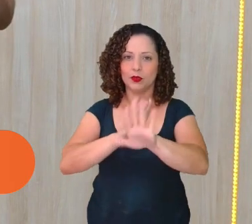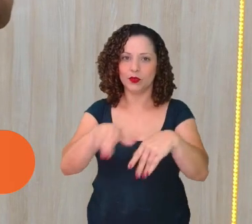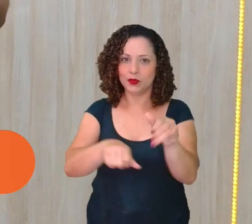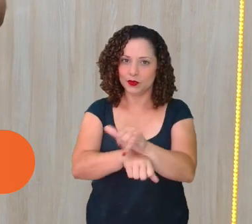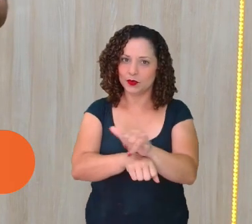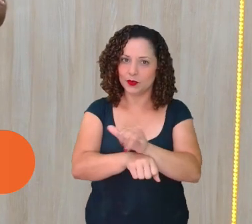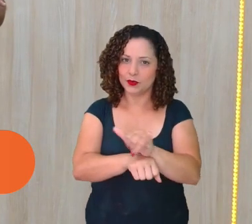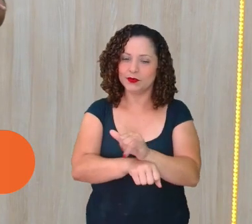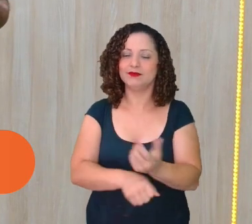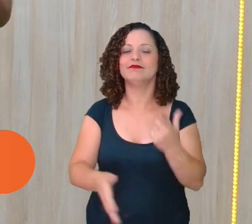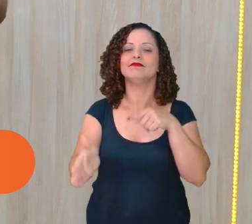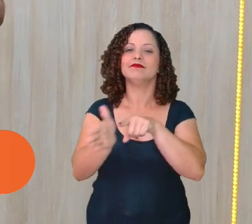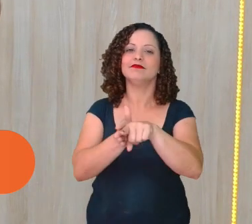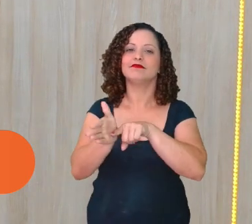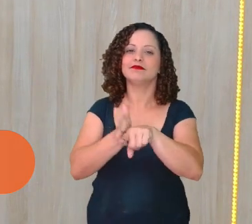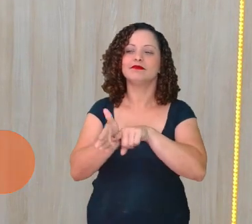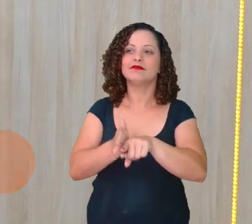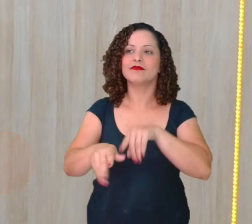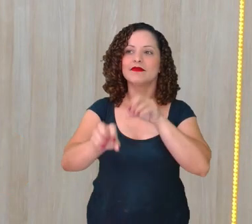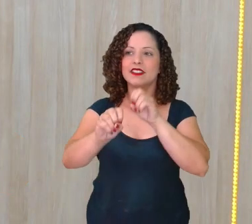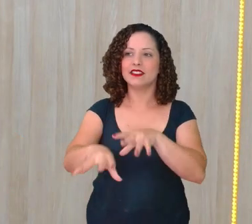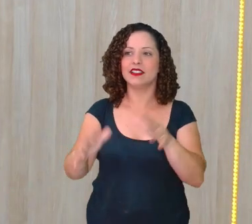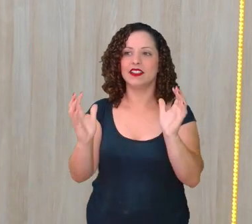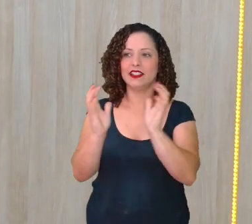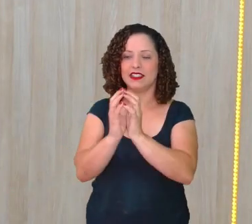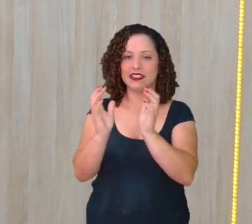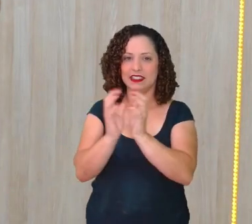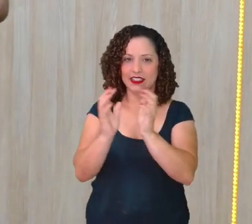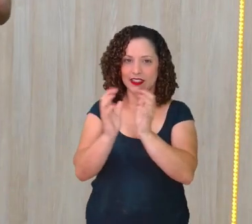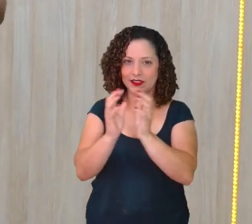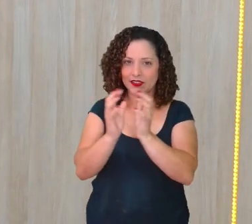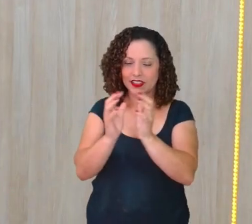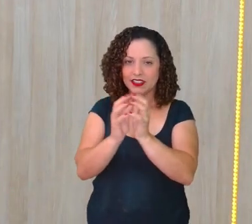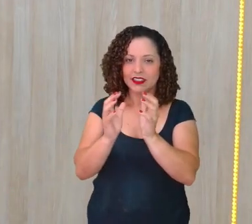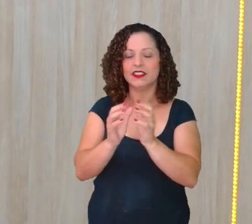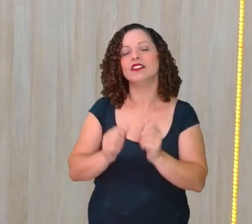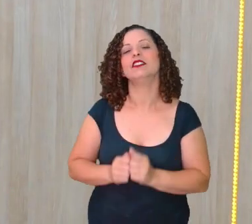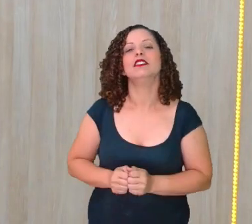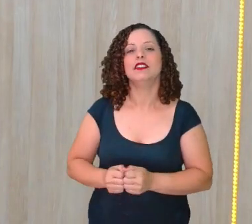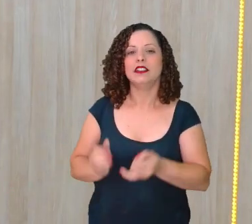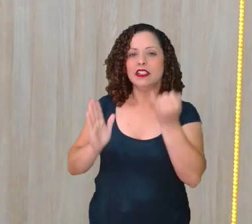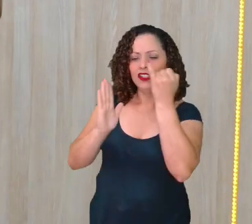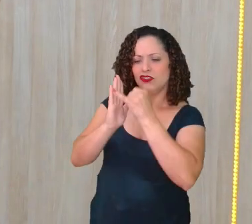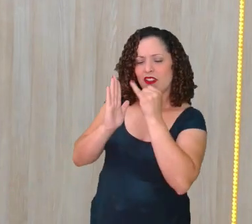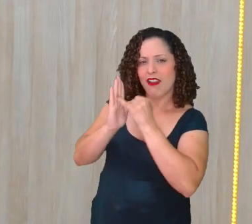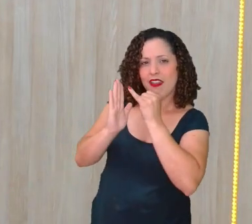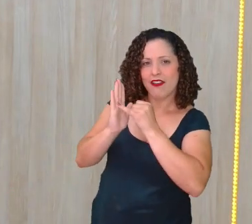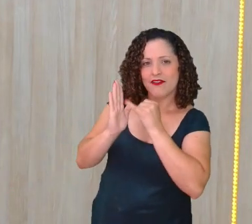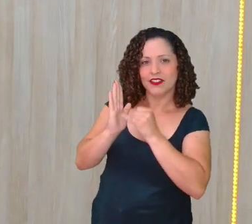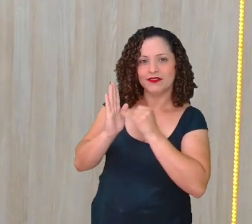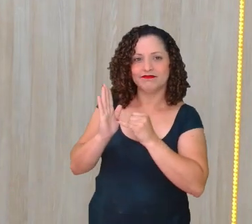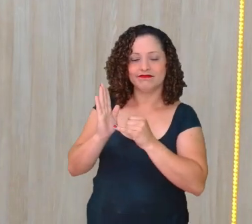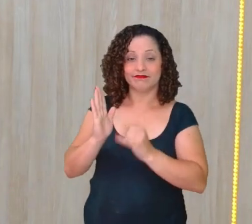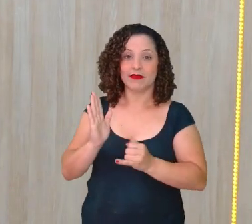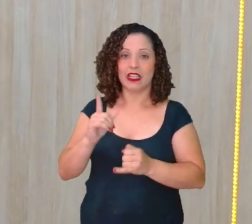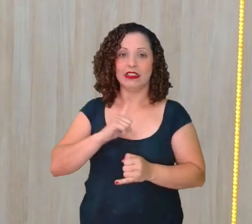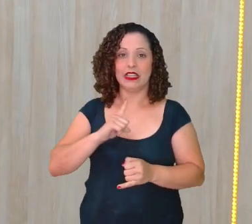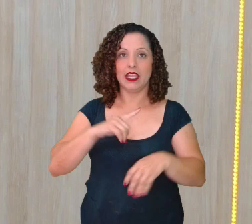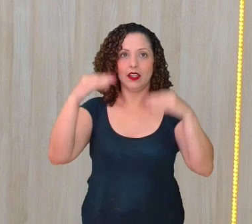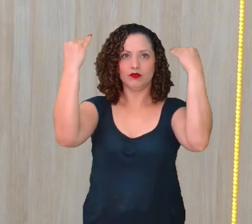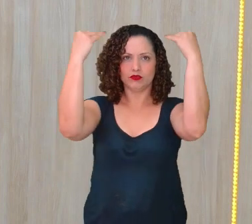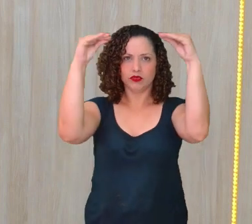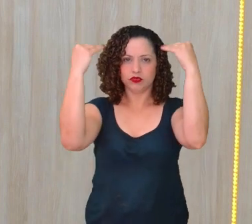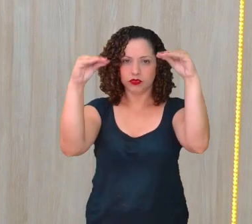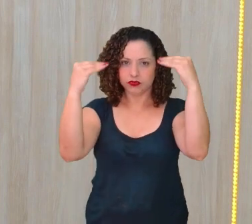você pesquisa lá, o Educa Recife, tudo junto, se inscreve no canal, vai ter a playlist